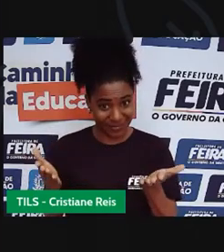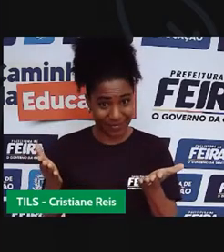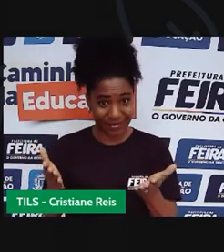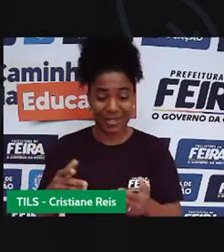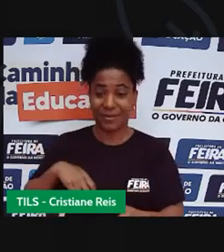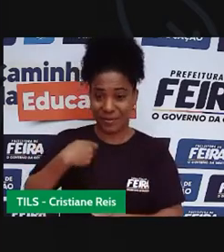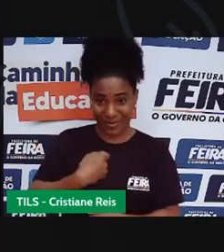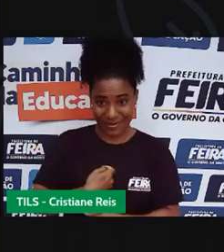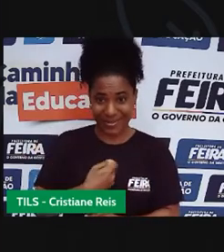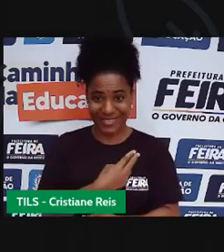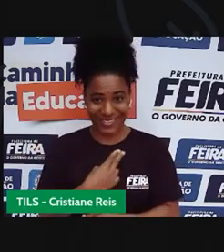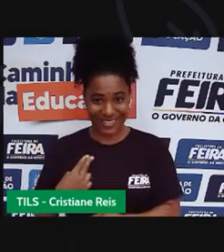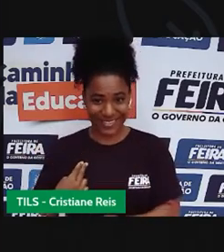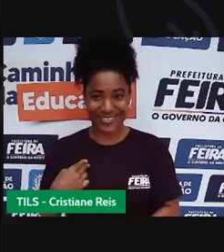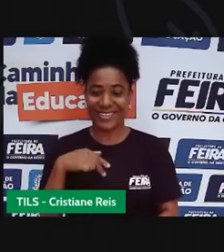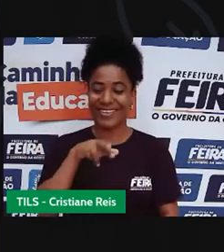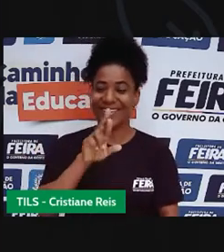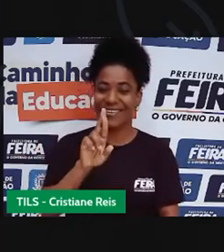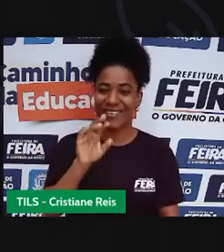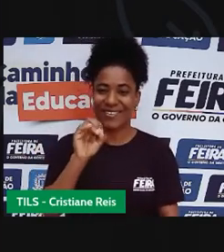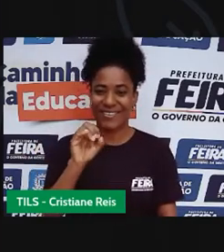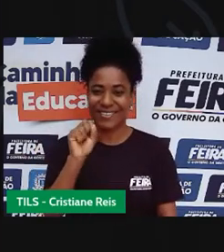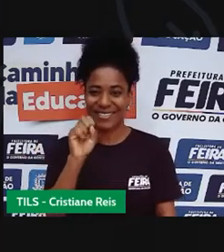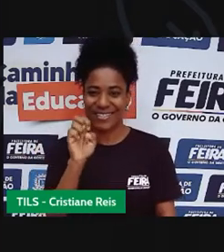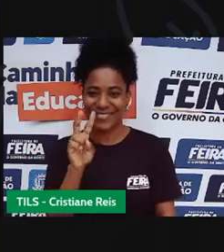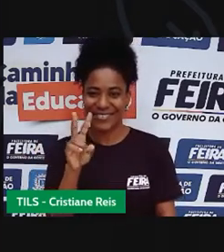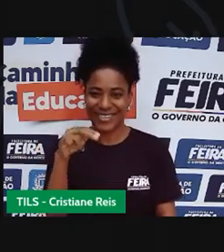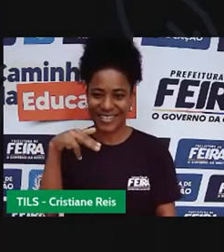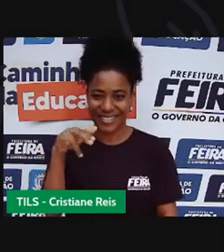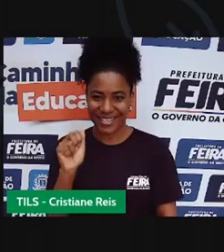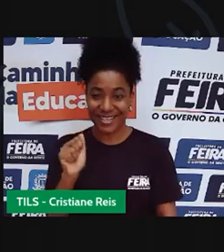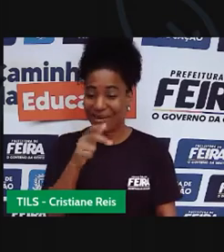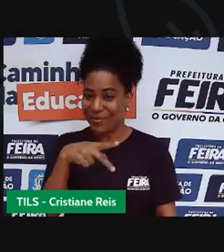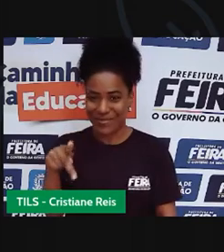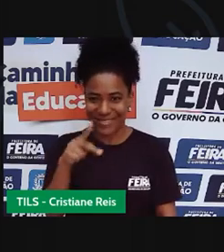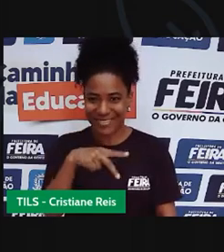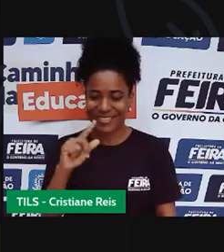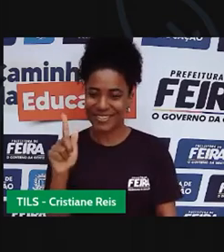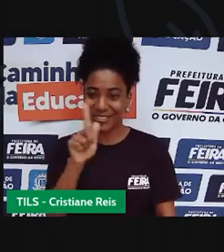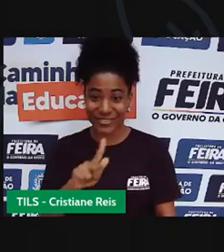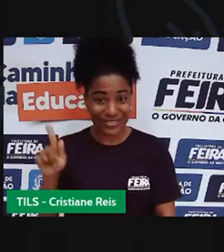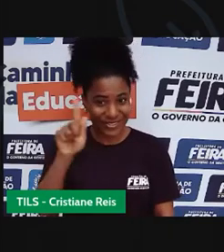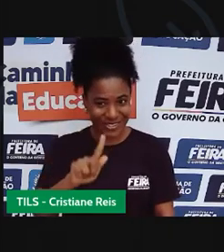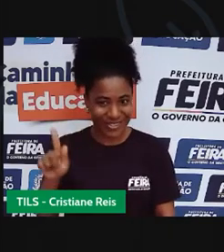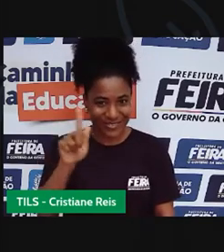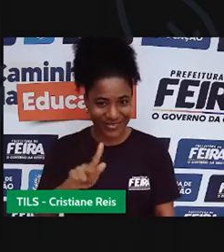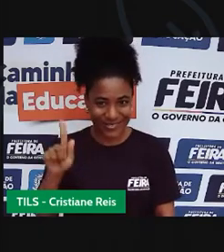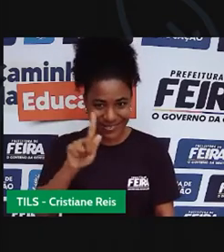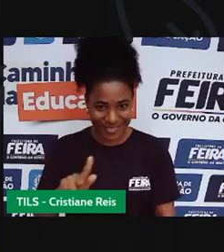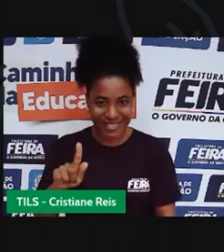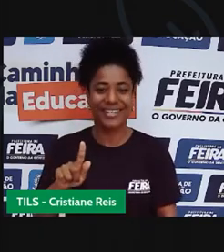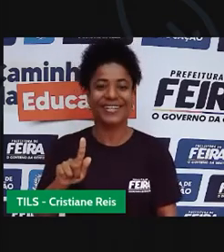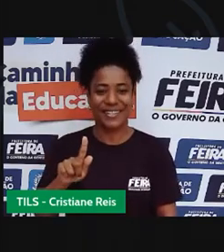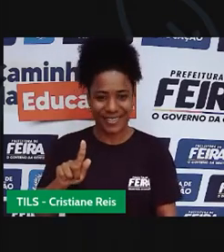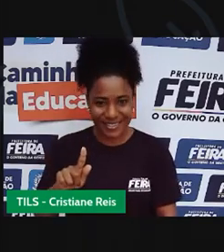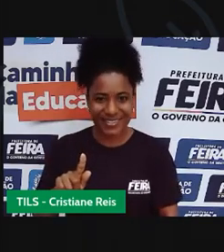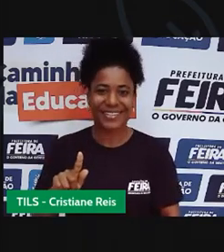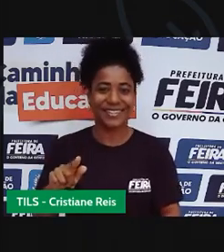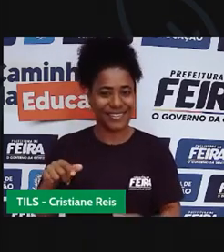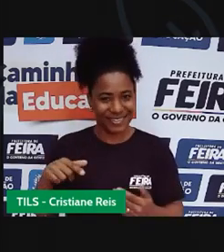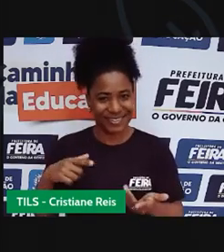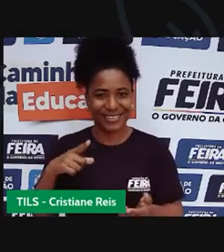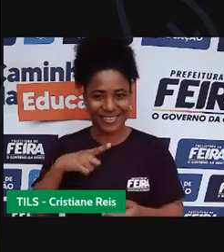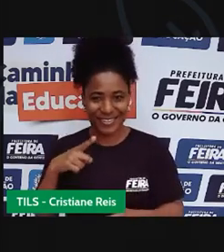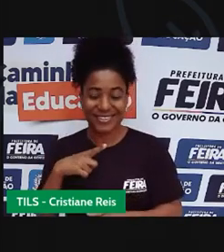Rosa Vânia, eu sou professora de geografia, trabalho, né, com vocês, ensinando a disciplina, no caso,